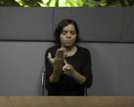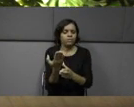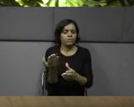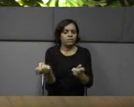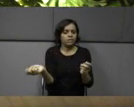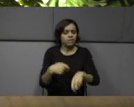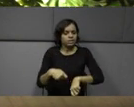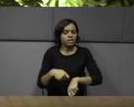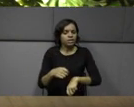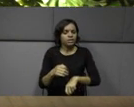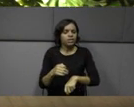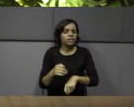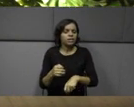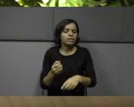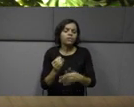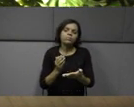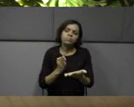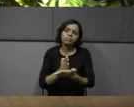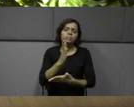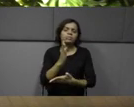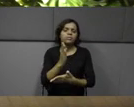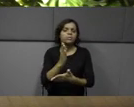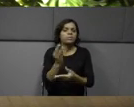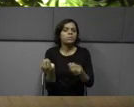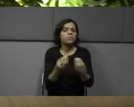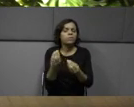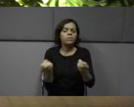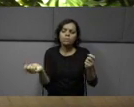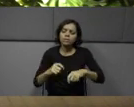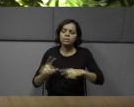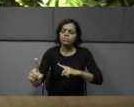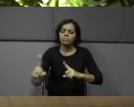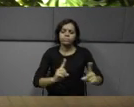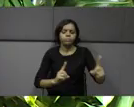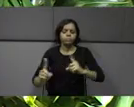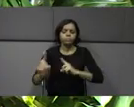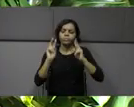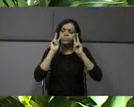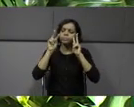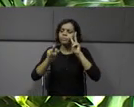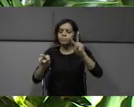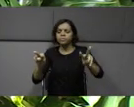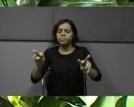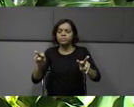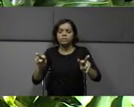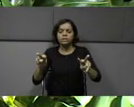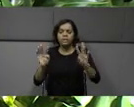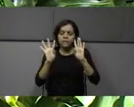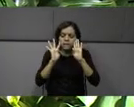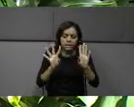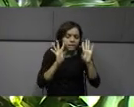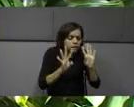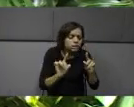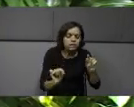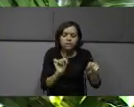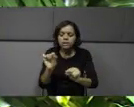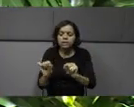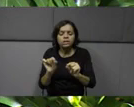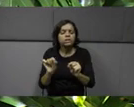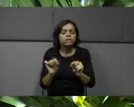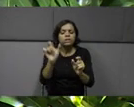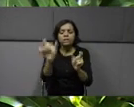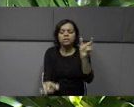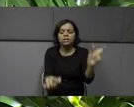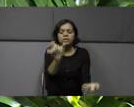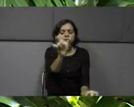vanguardista a perspectiva de quem participe de quem é escutado nesse planejamento urbano quando a gente fala